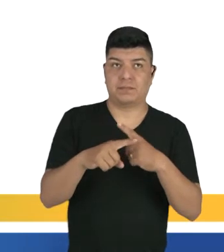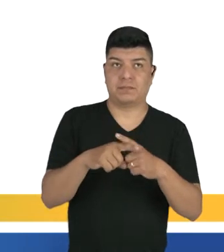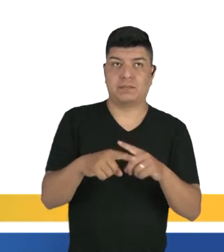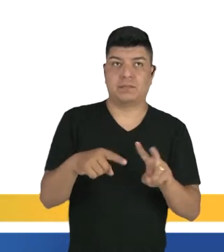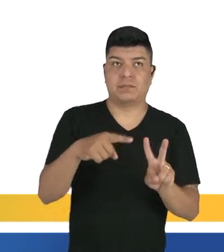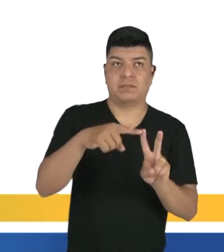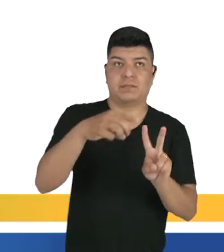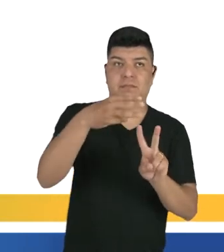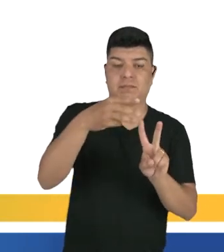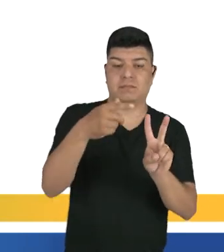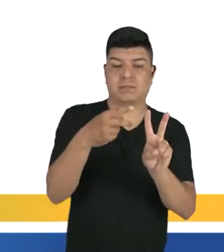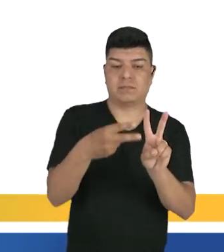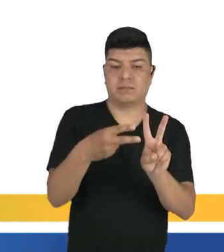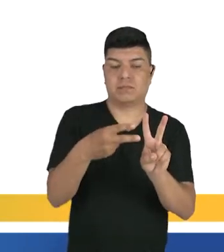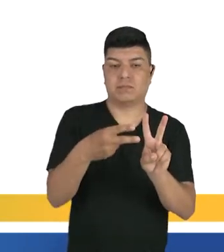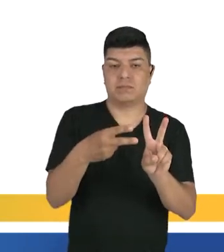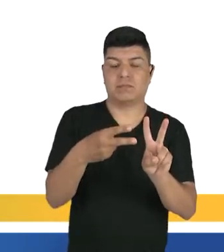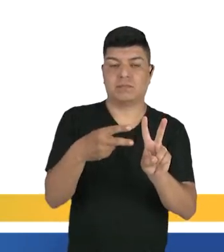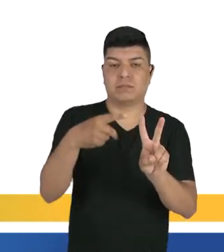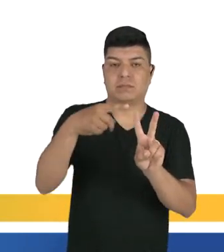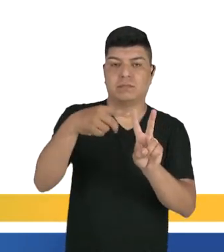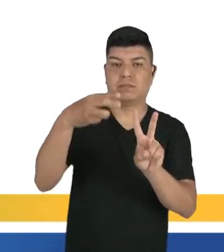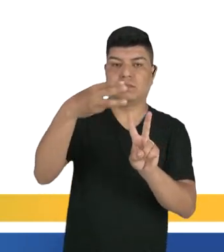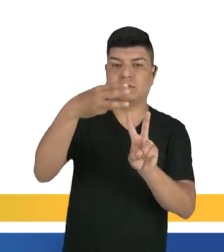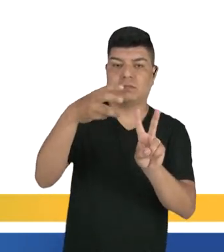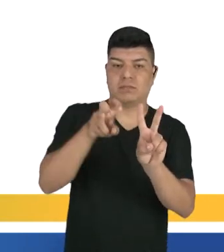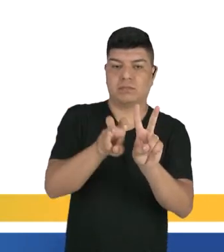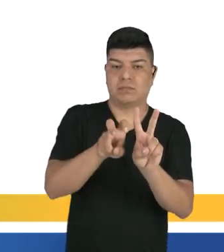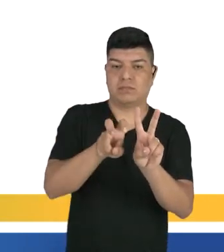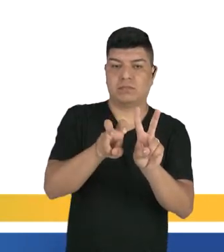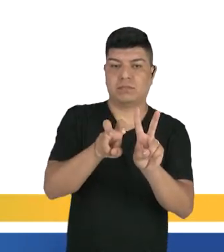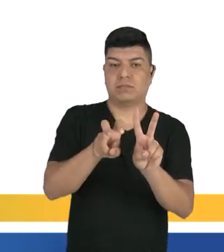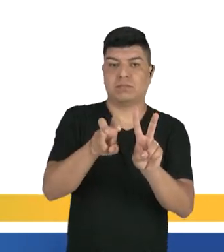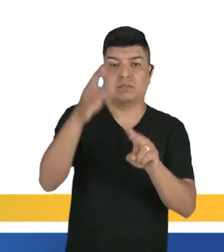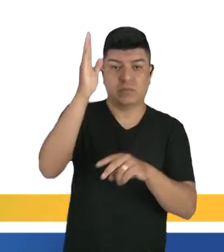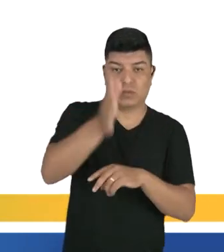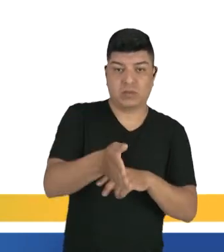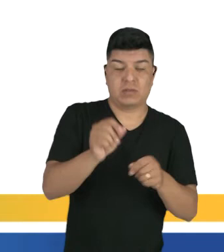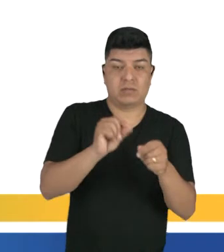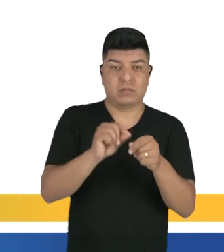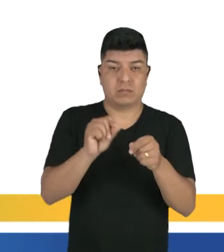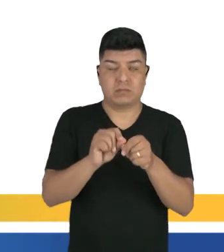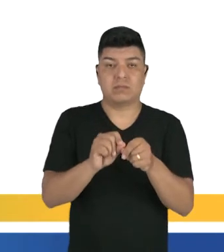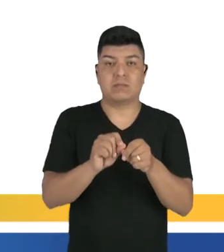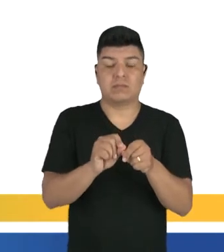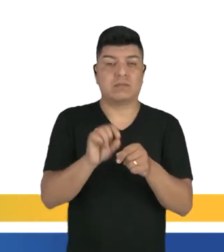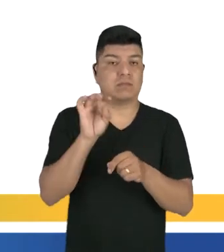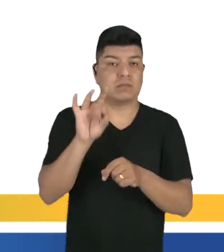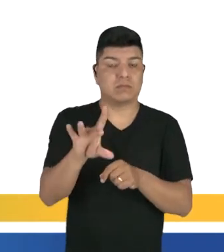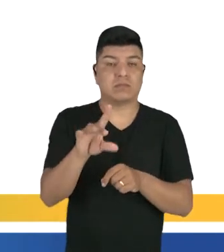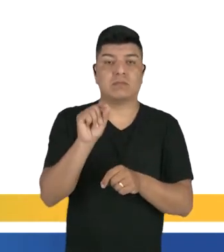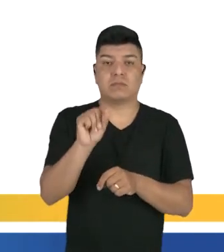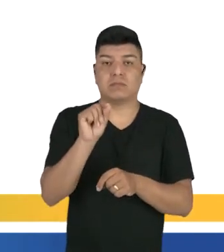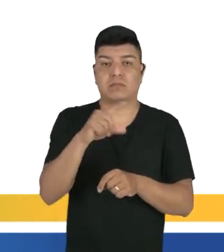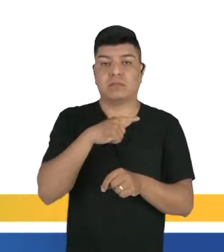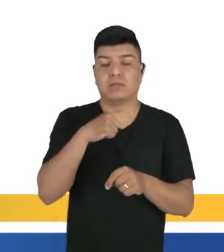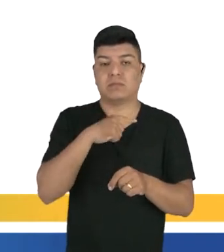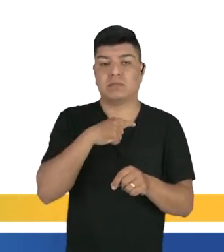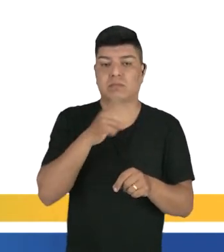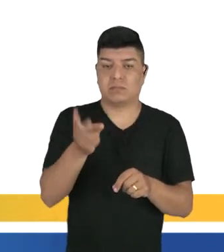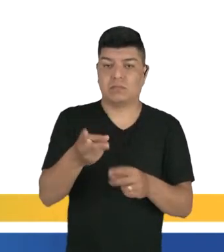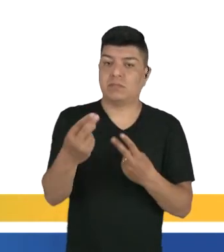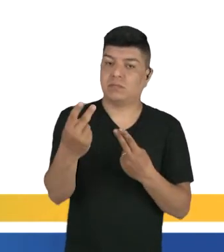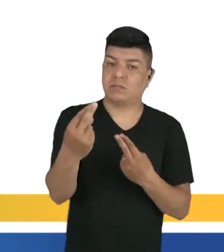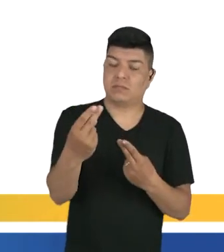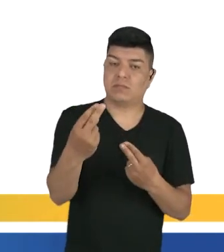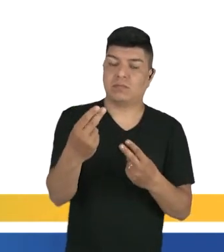raiz cúbica de 2 pela raiz cúbica de 5, para eu fazer direto esse produto, basta que eles tenham os mesmos